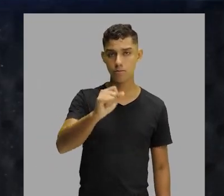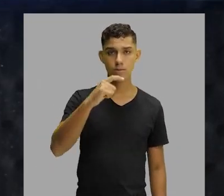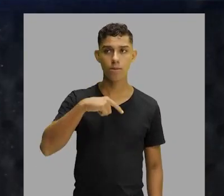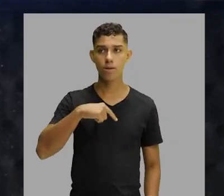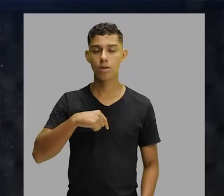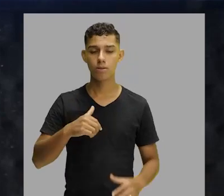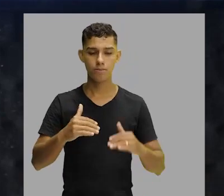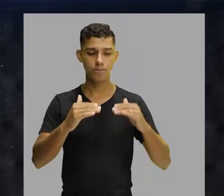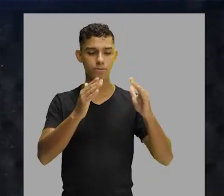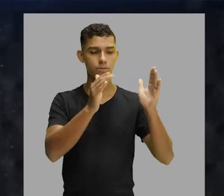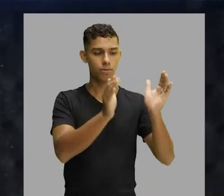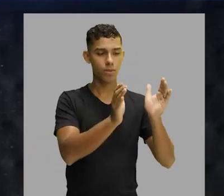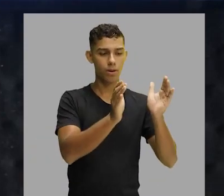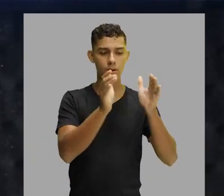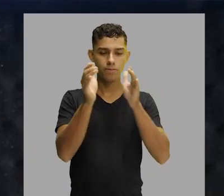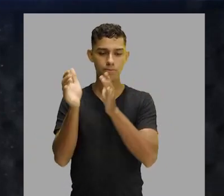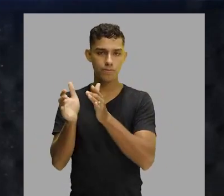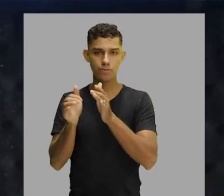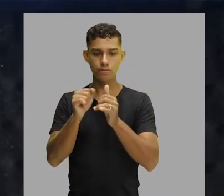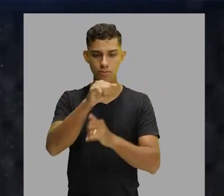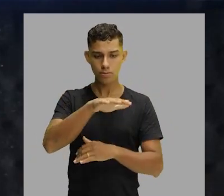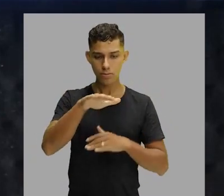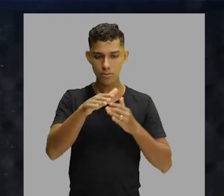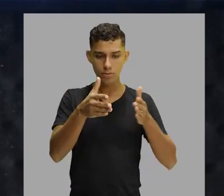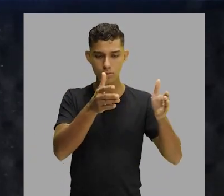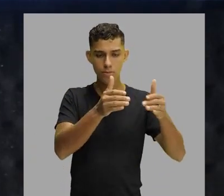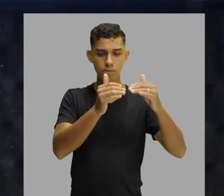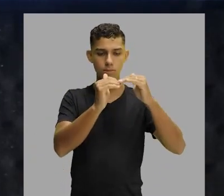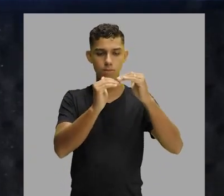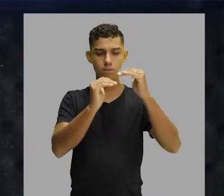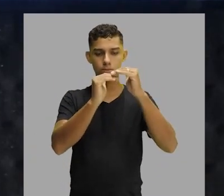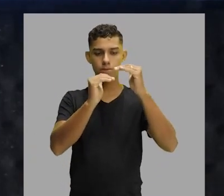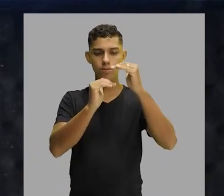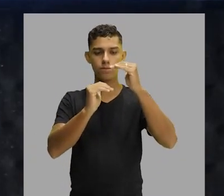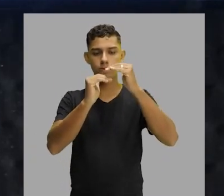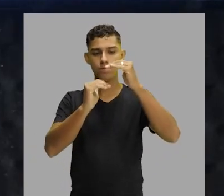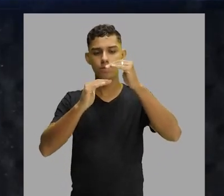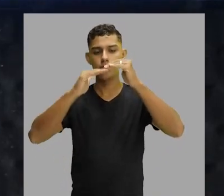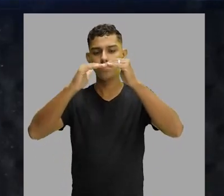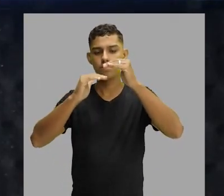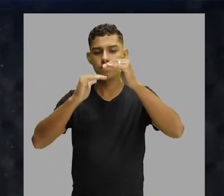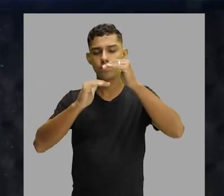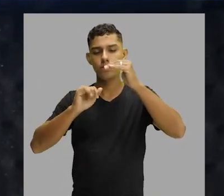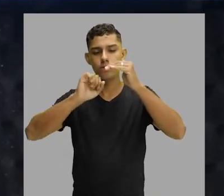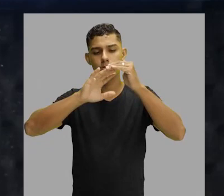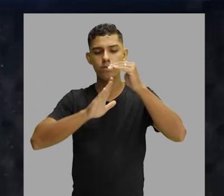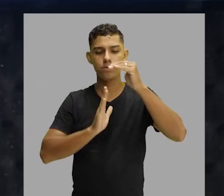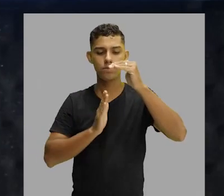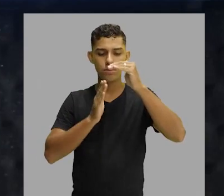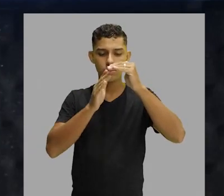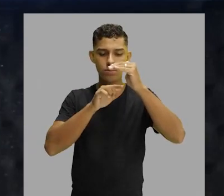aquele espaço entre as camadas, né, a camada de condução e a camada de valência. O que vai caminhar nessas